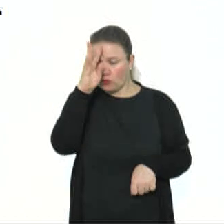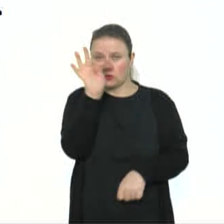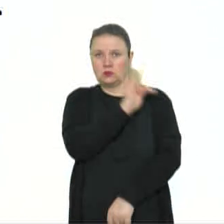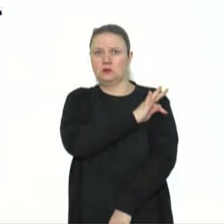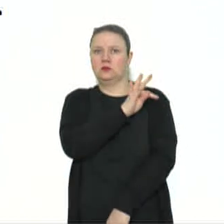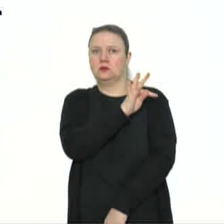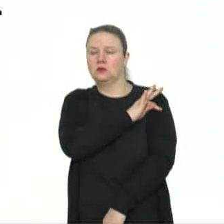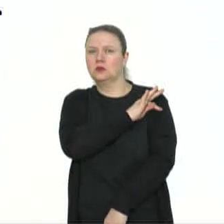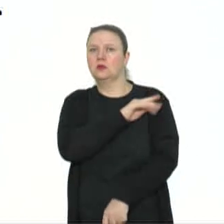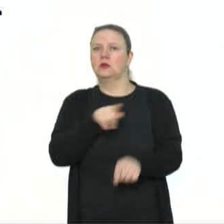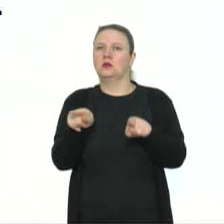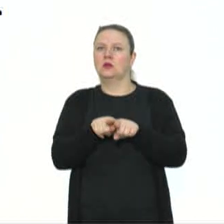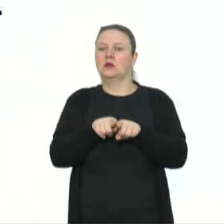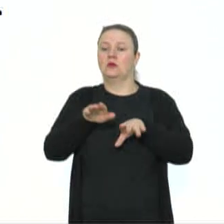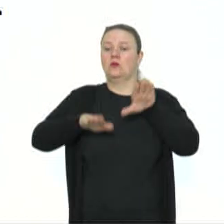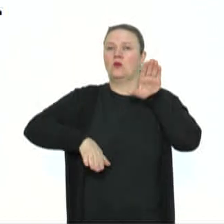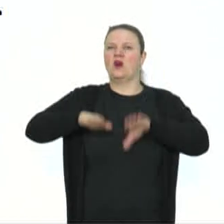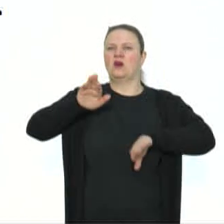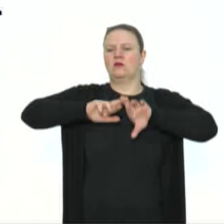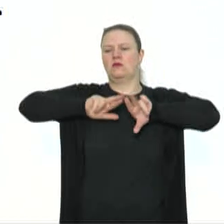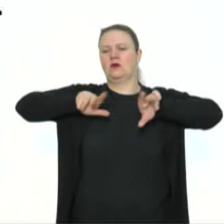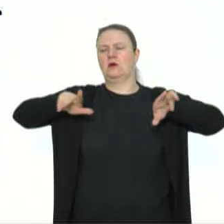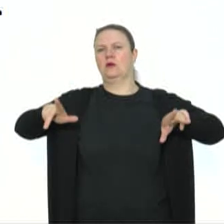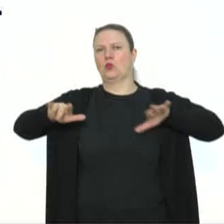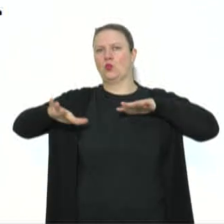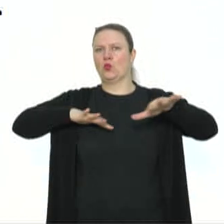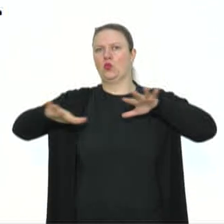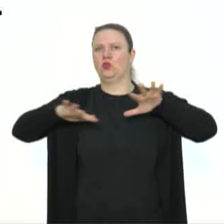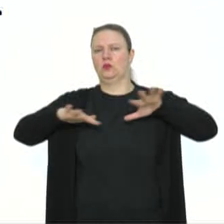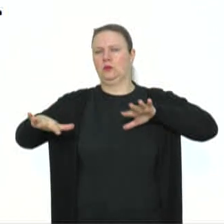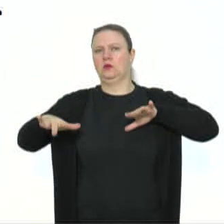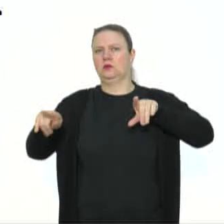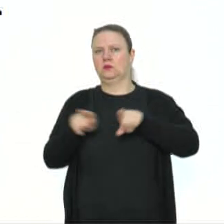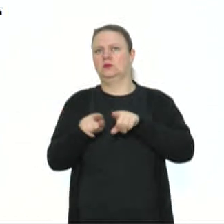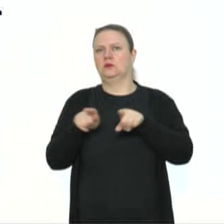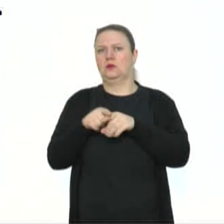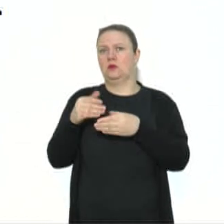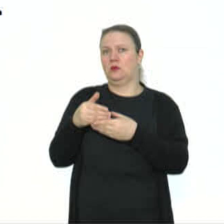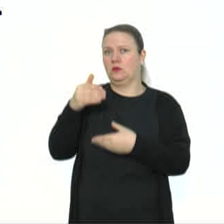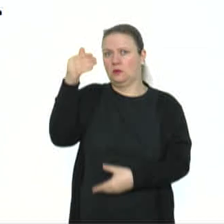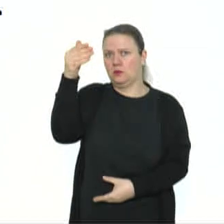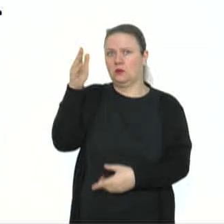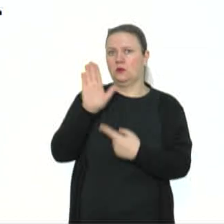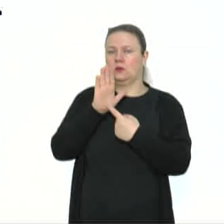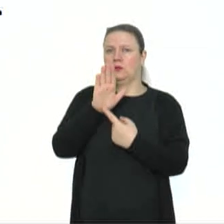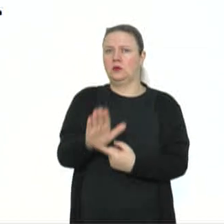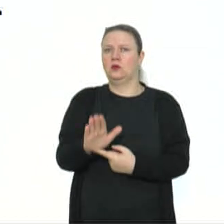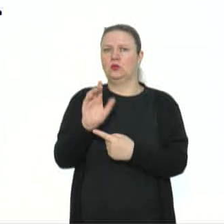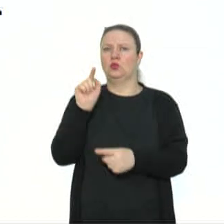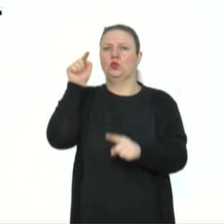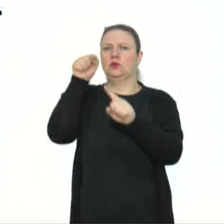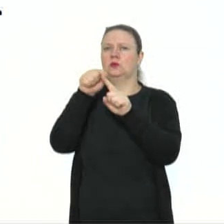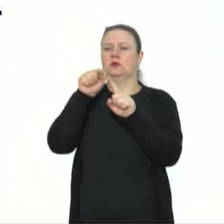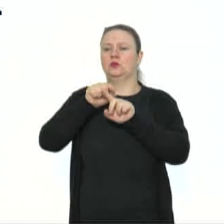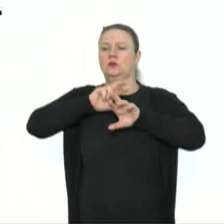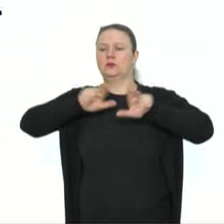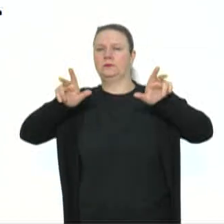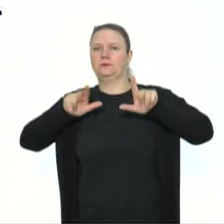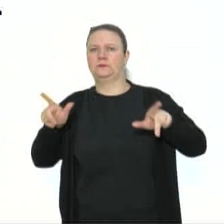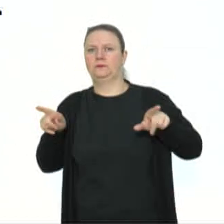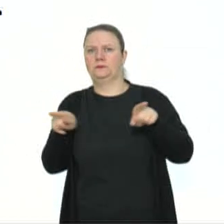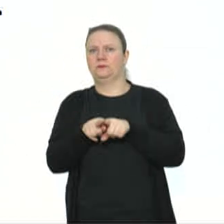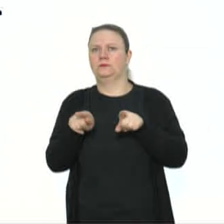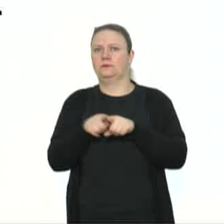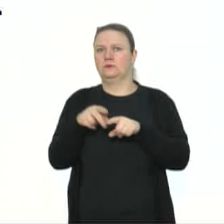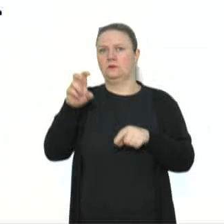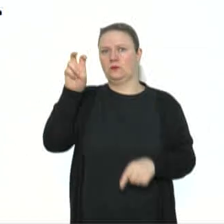técnica e uma variação de movimentos complexos. Há módulos no paredão que apresentam desafios diferentes, né? Então, dentro da bouldering,